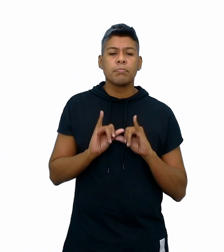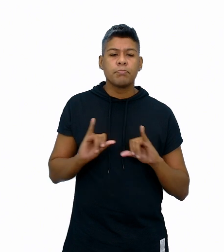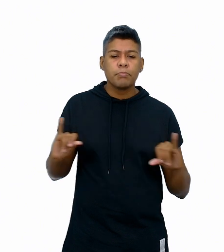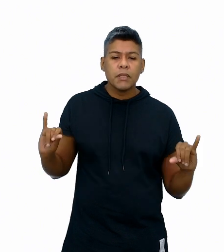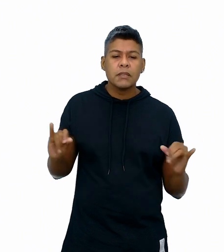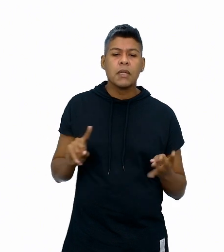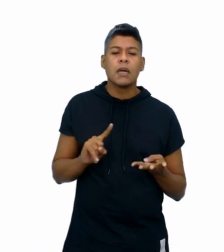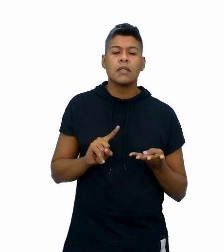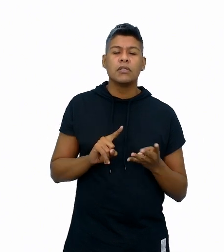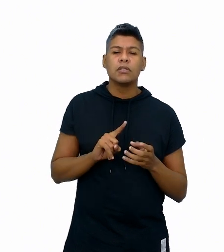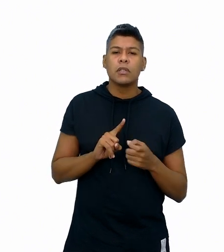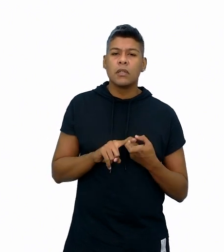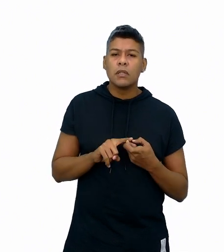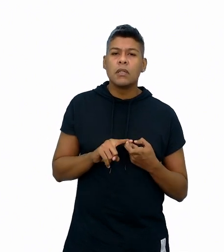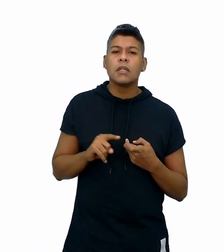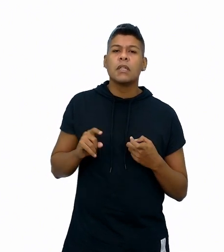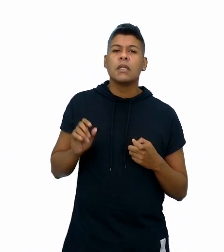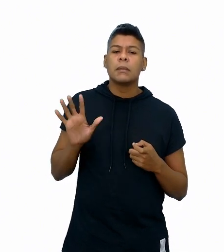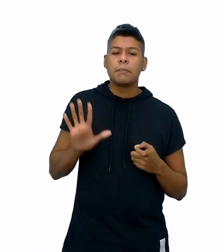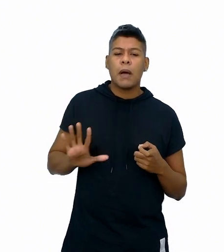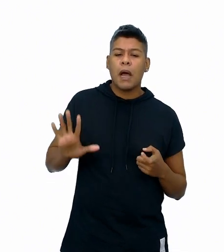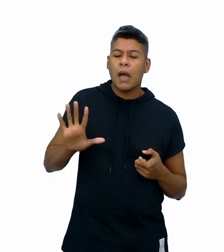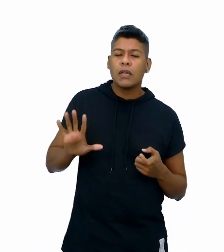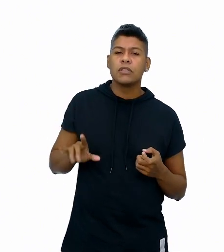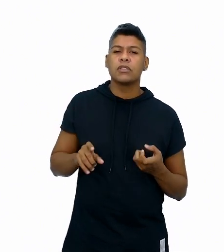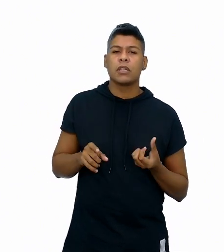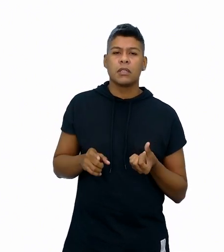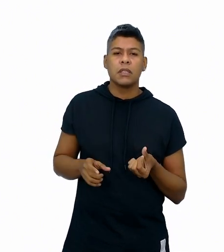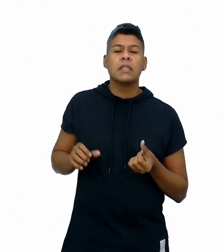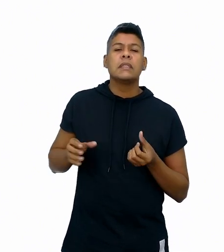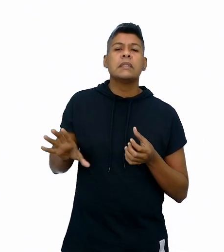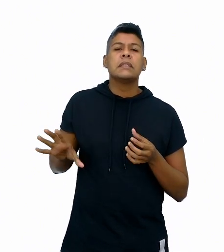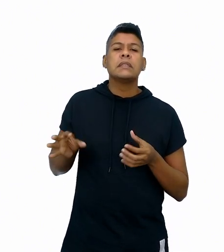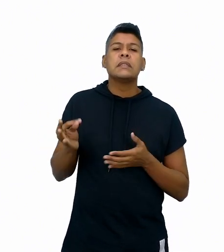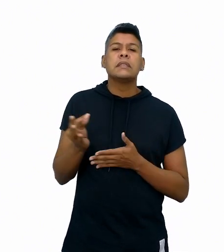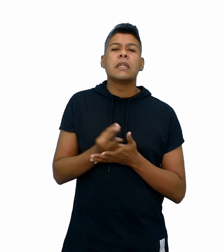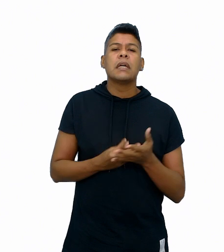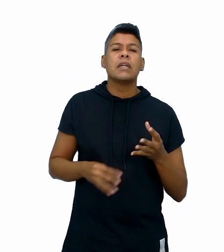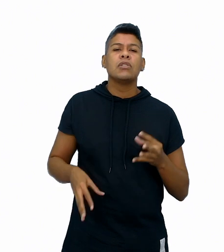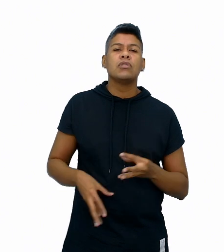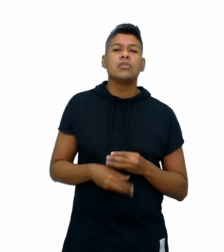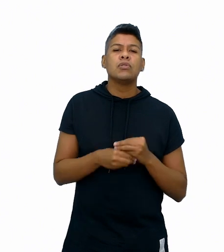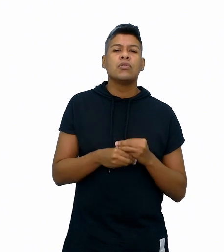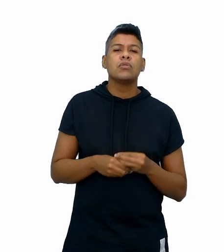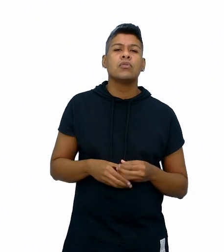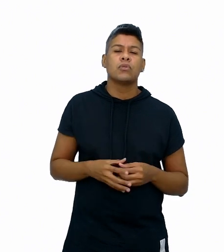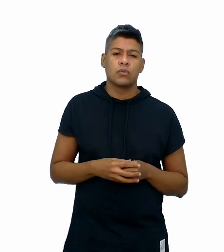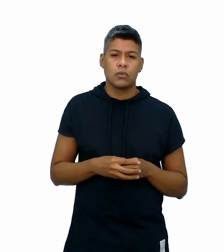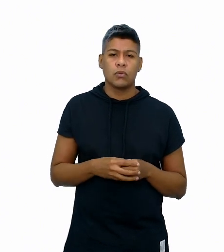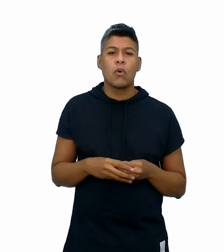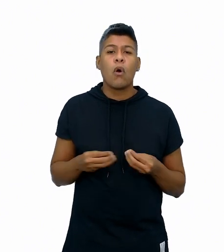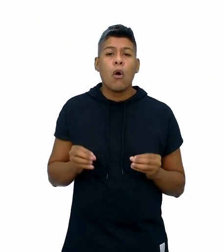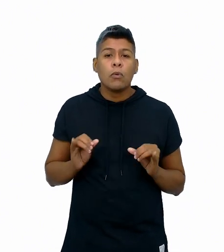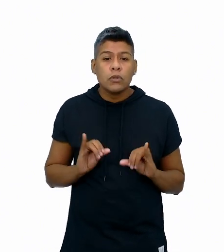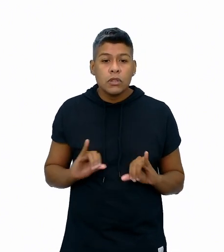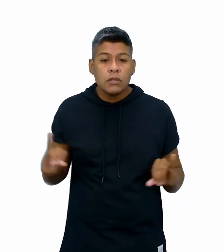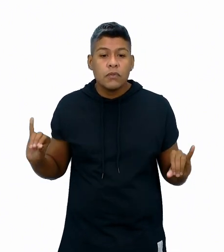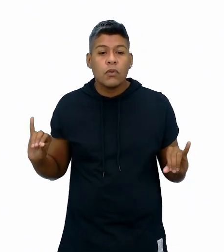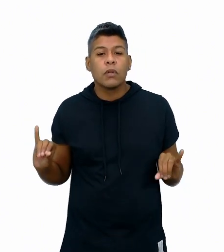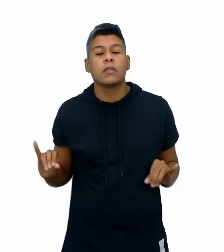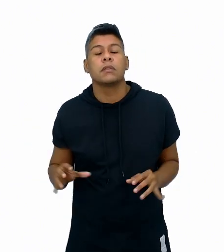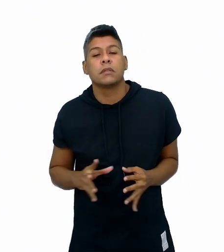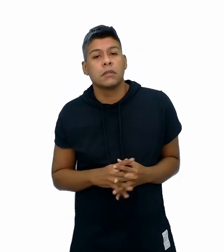será usada, o texto complementar, qual será a forma de divulgação, qual será